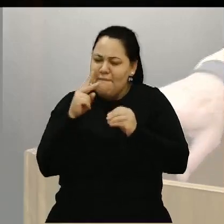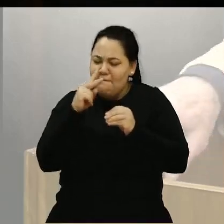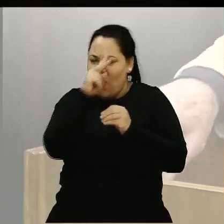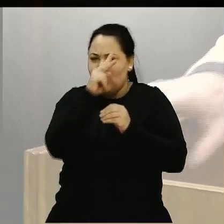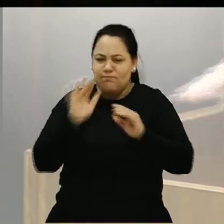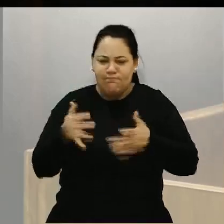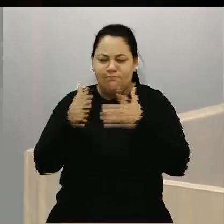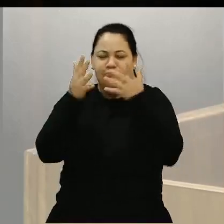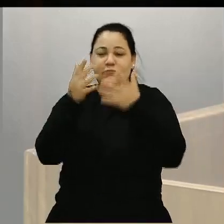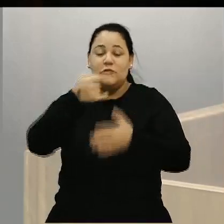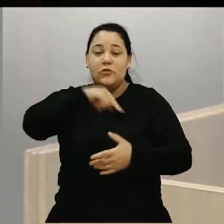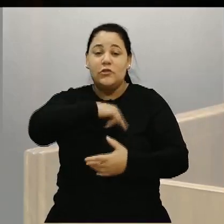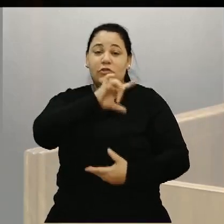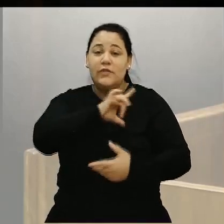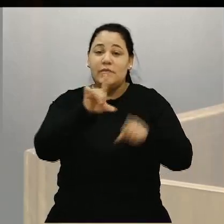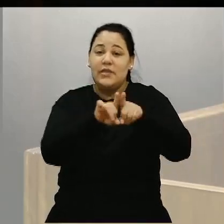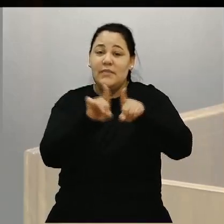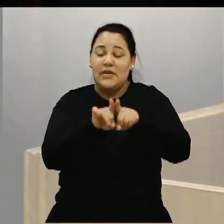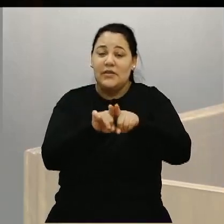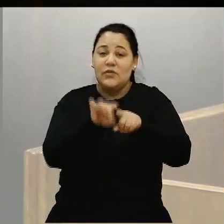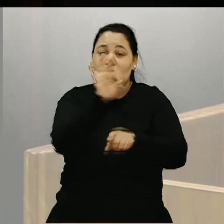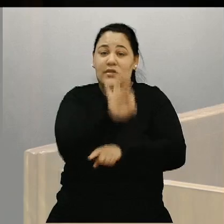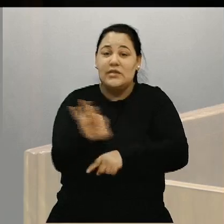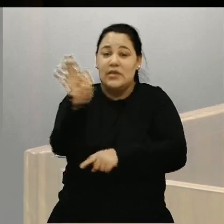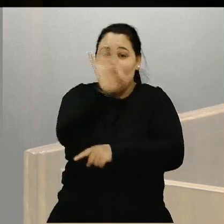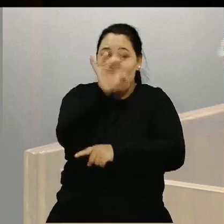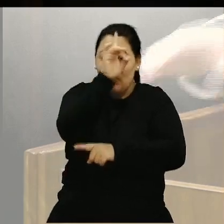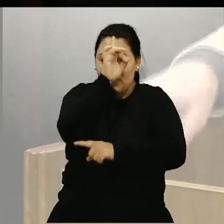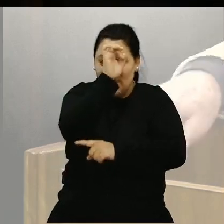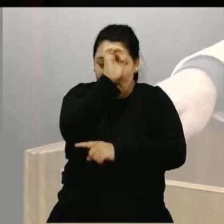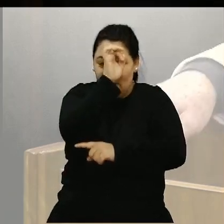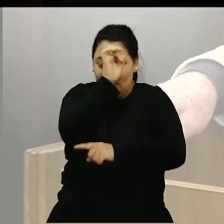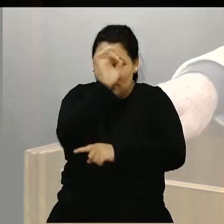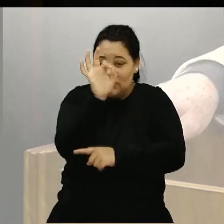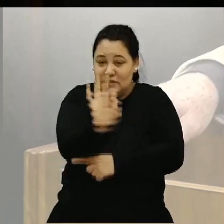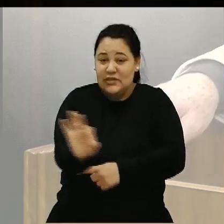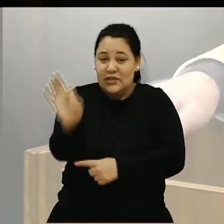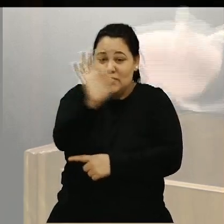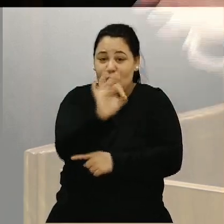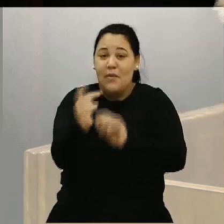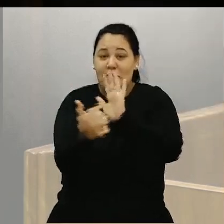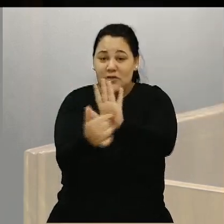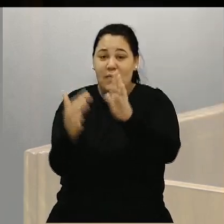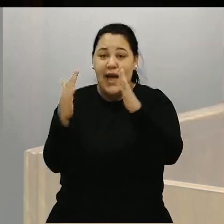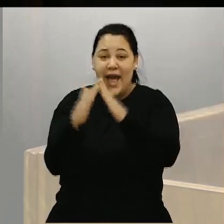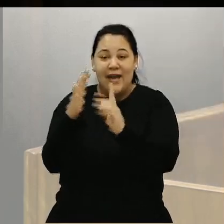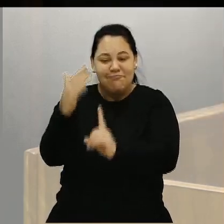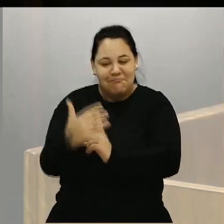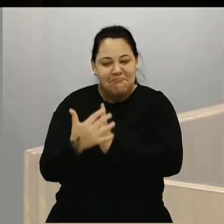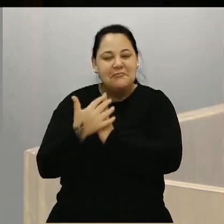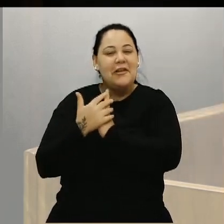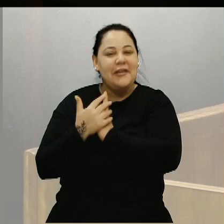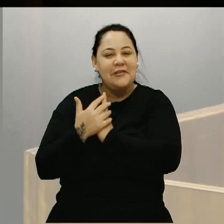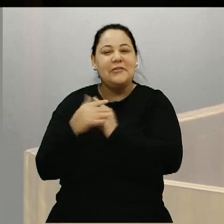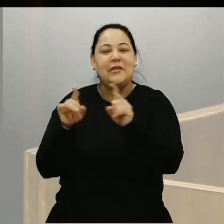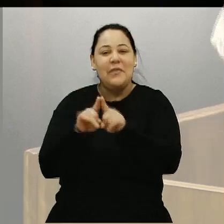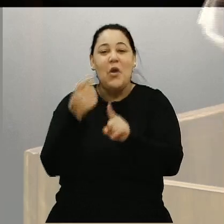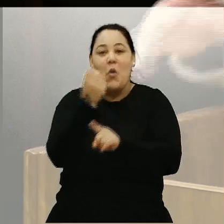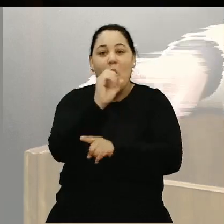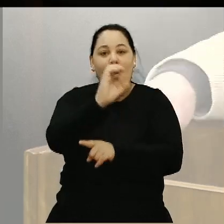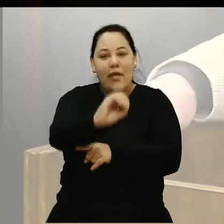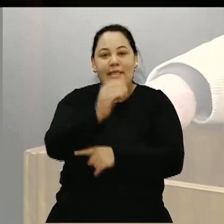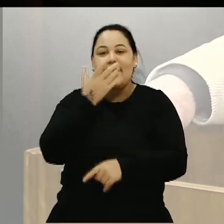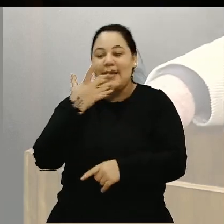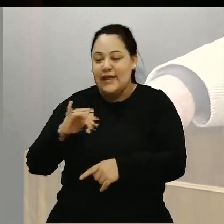tivemos o Círculo Operário apresentando uma casa de acolhimento também, acolhendo 80 crianças